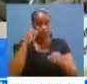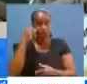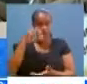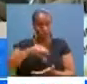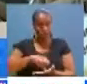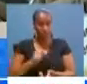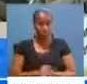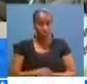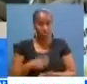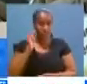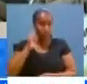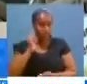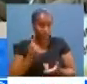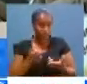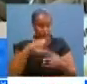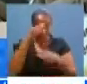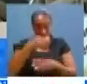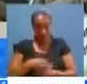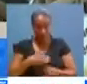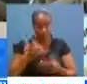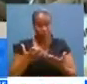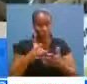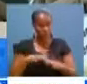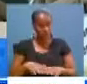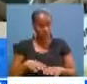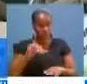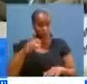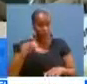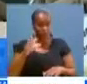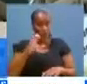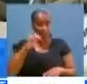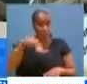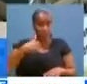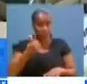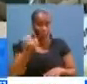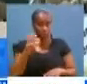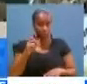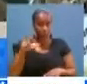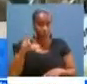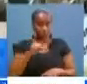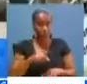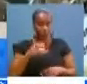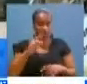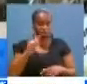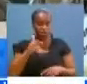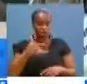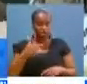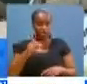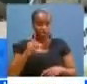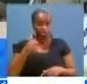Central, essencial na garantia da estabilidade monetária e cambial, como também da estabilidade do sistema